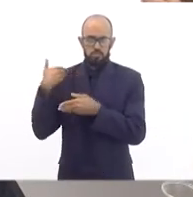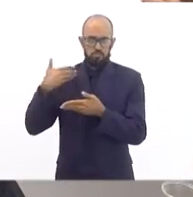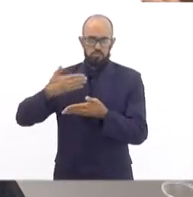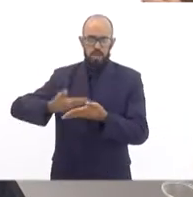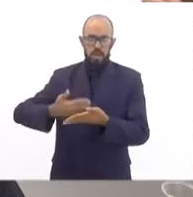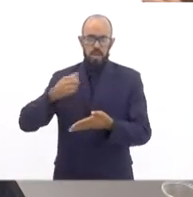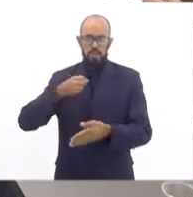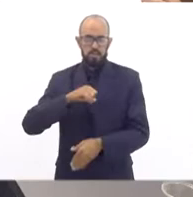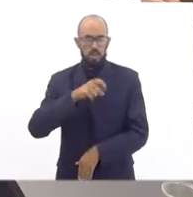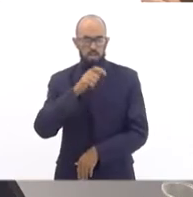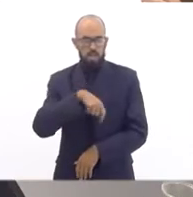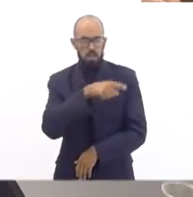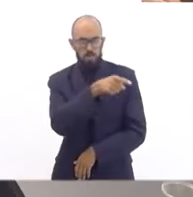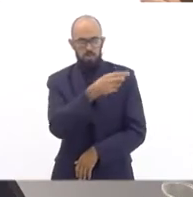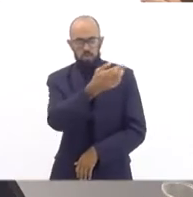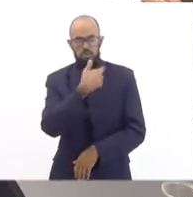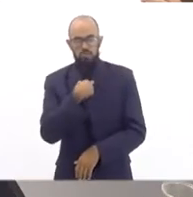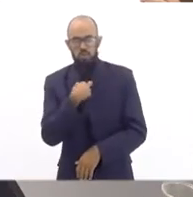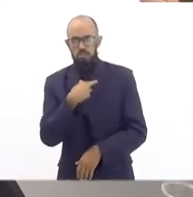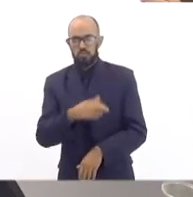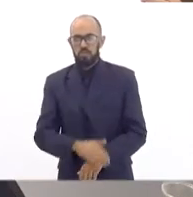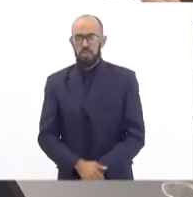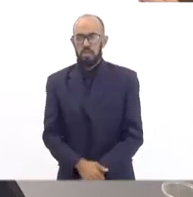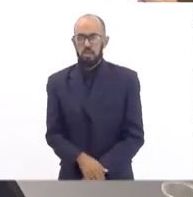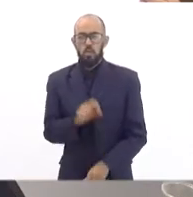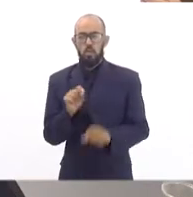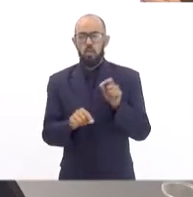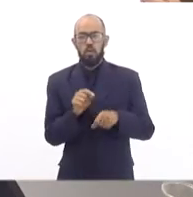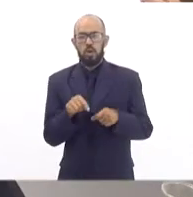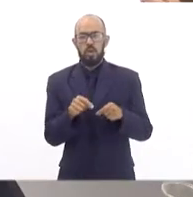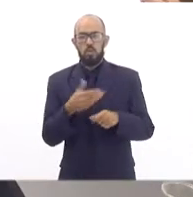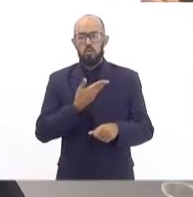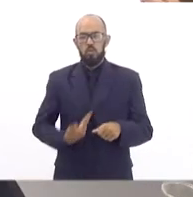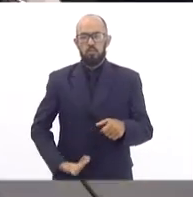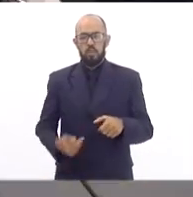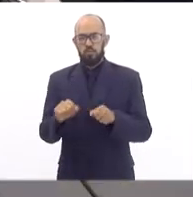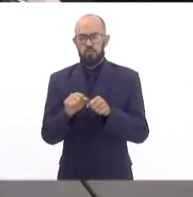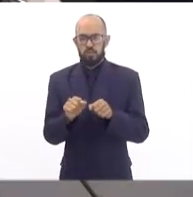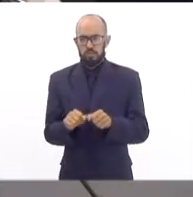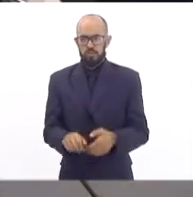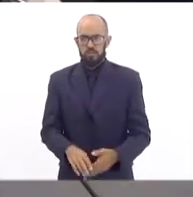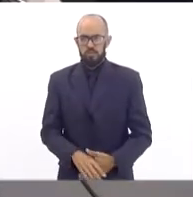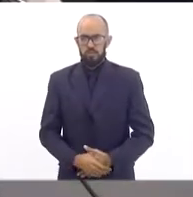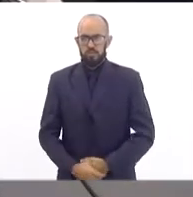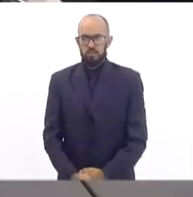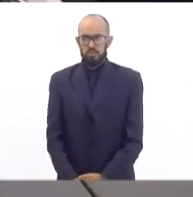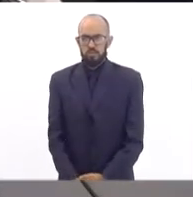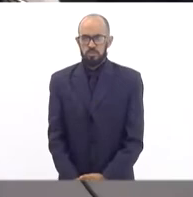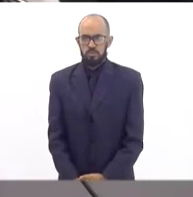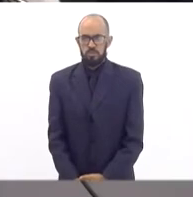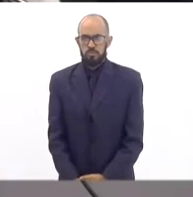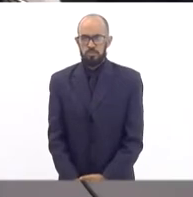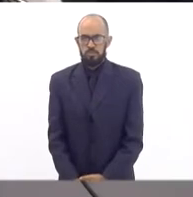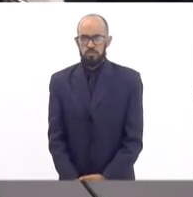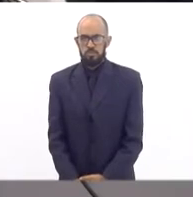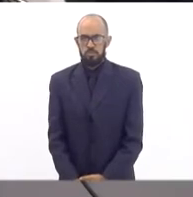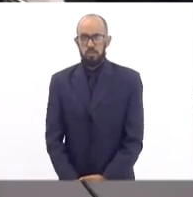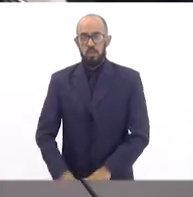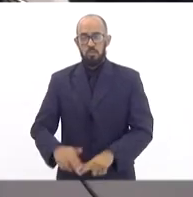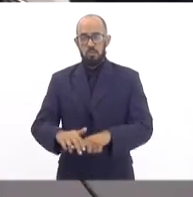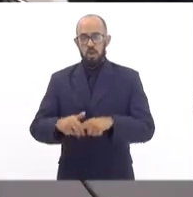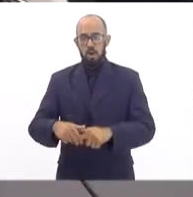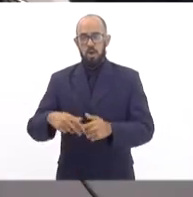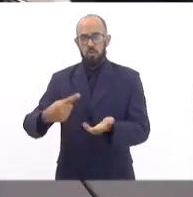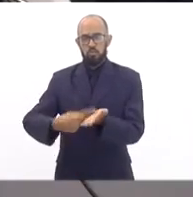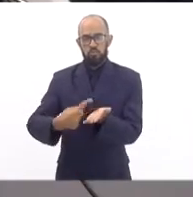responder, o que a concessionária e o governo fizeram para melhorar esse sistema? no, por força do 8º termo aditivo,